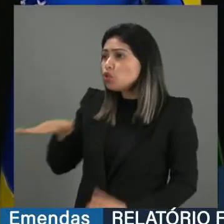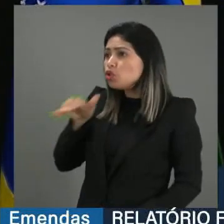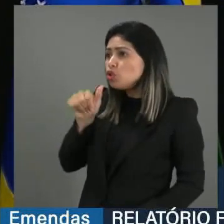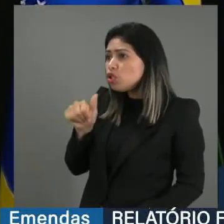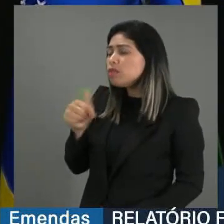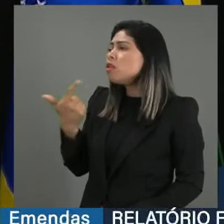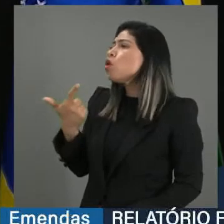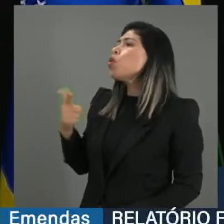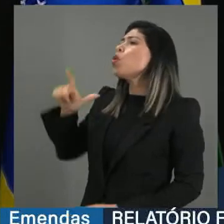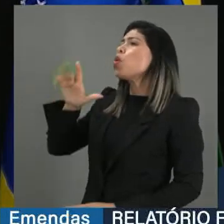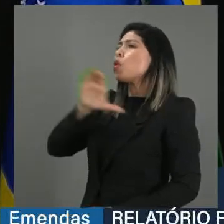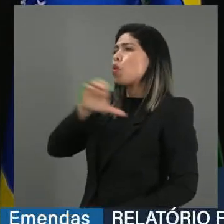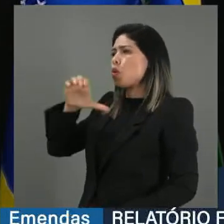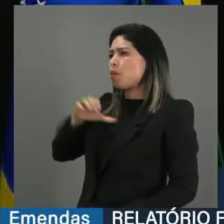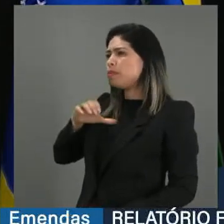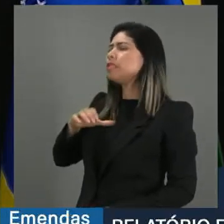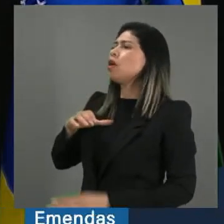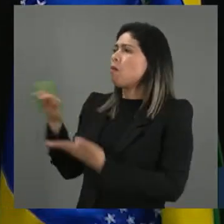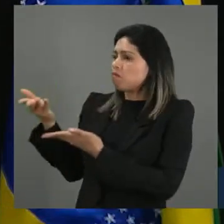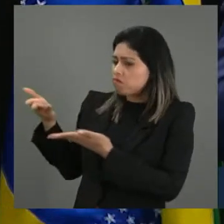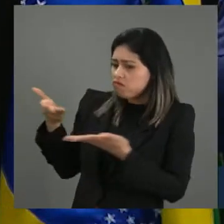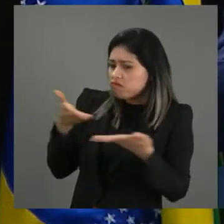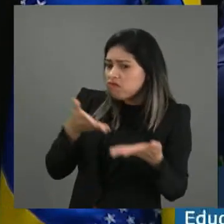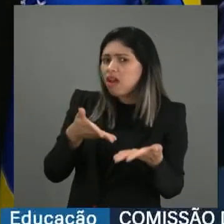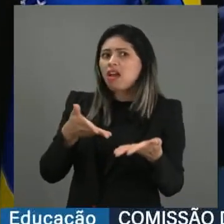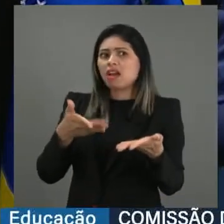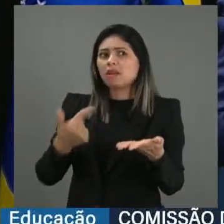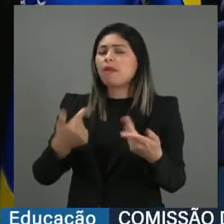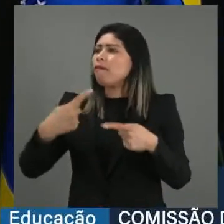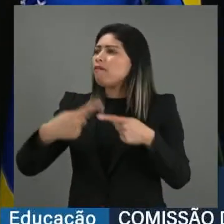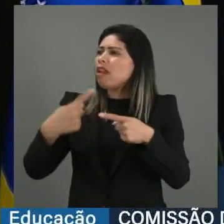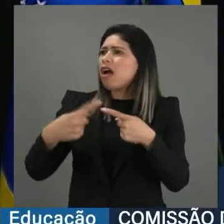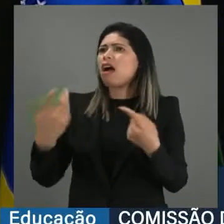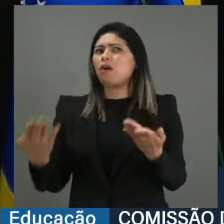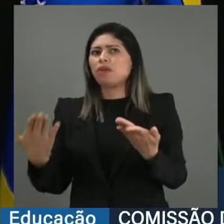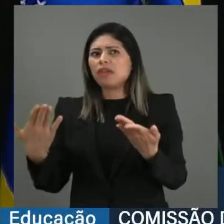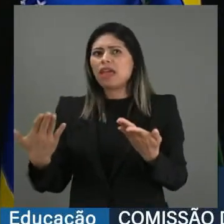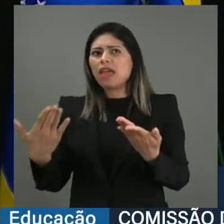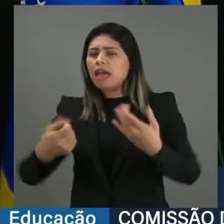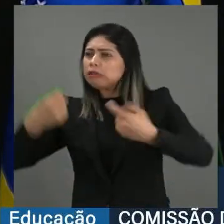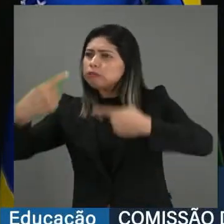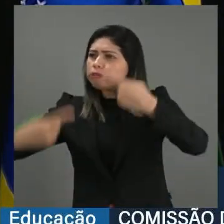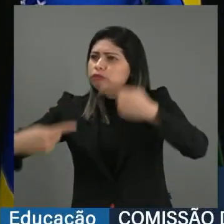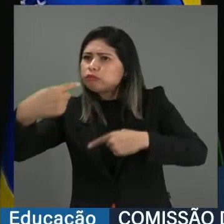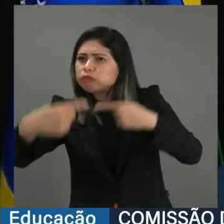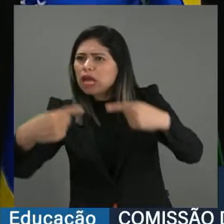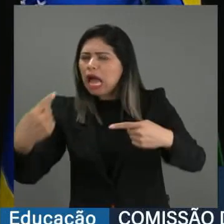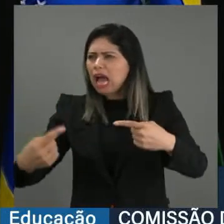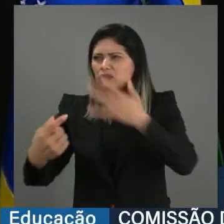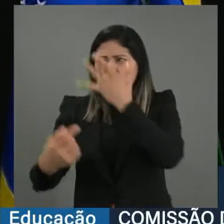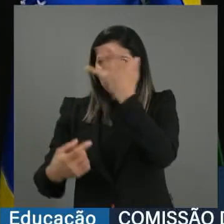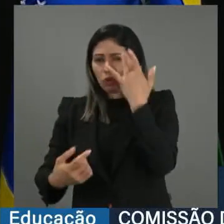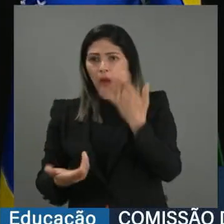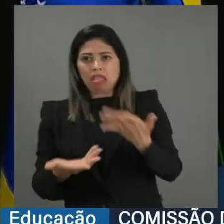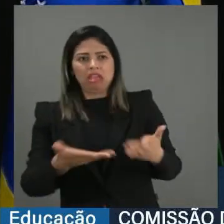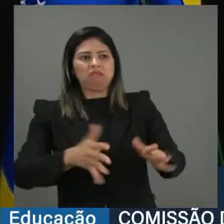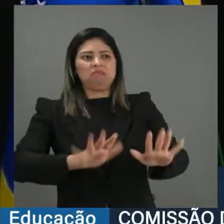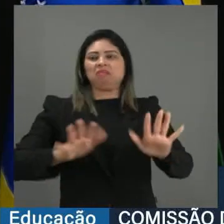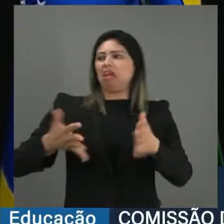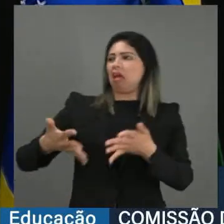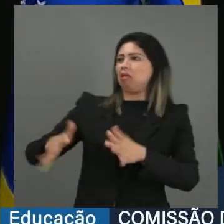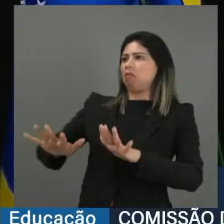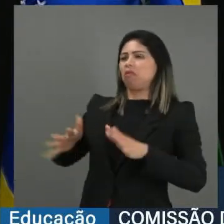em outras comissões para a gente poder trazer aqui, e é um jogo de empurra-empurra inconcebível